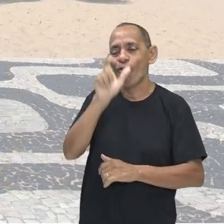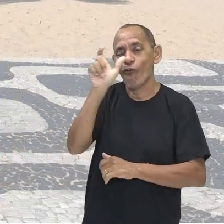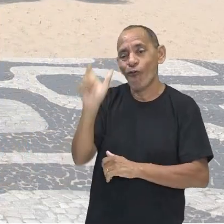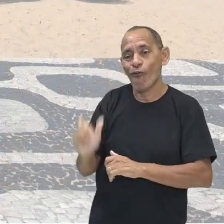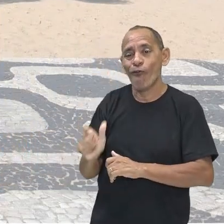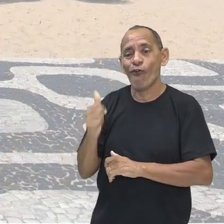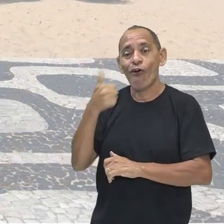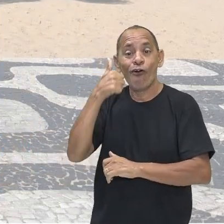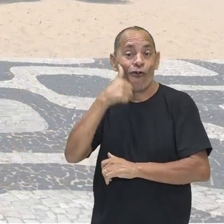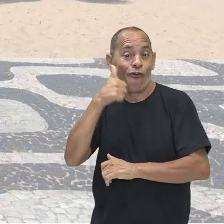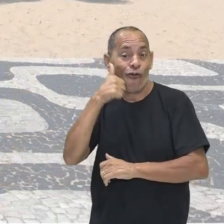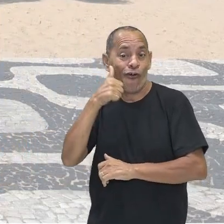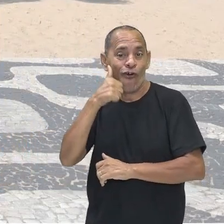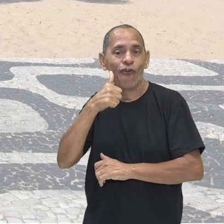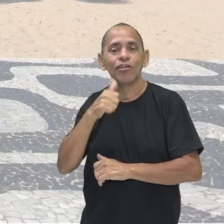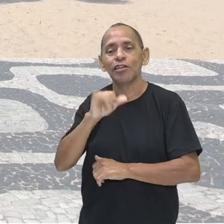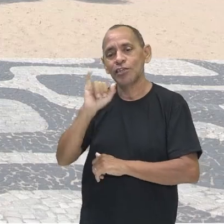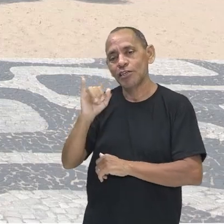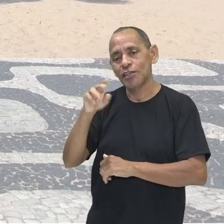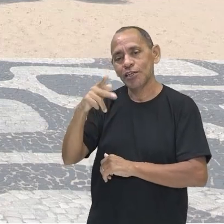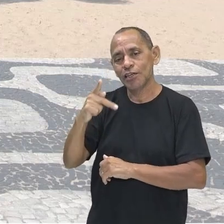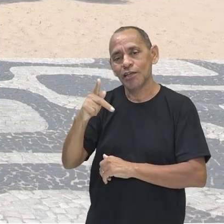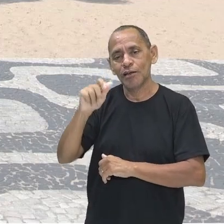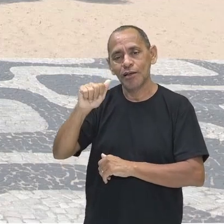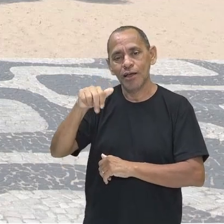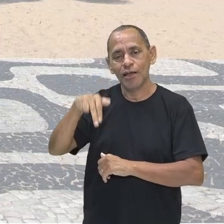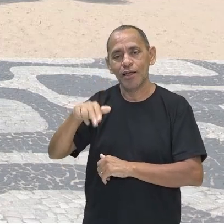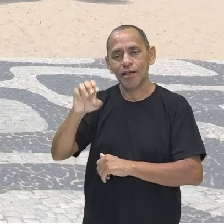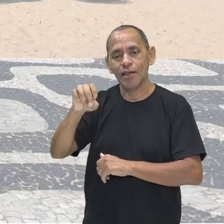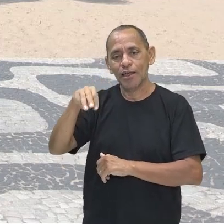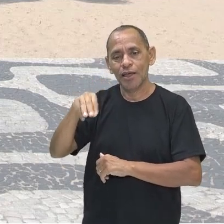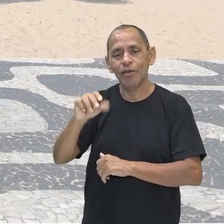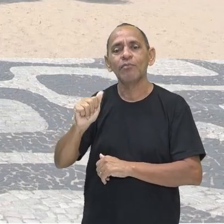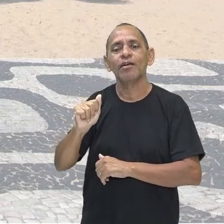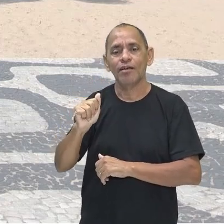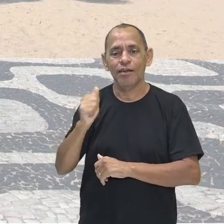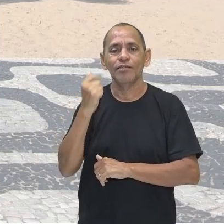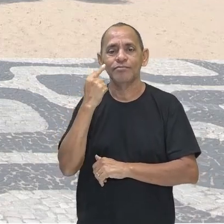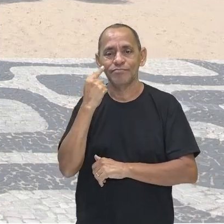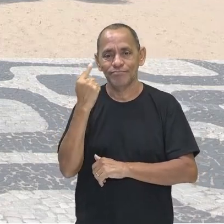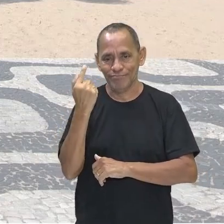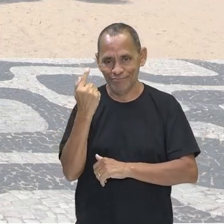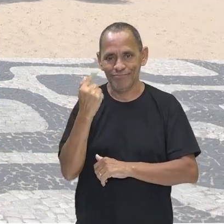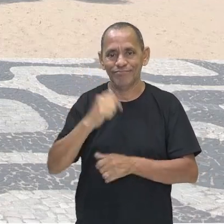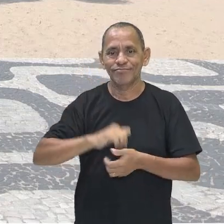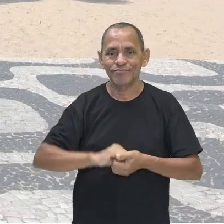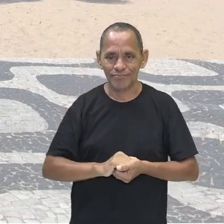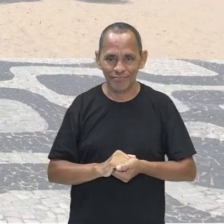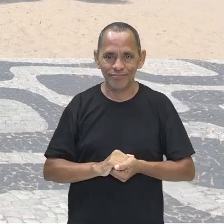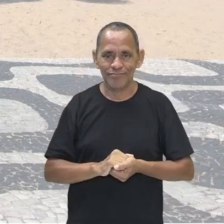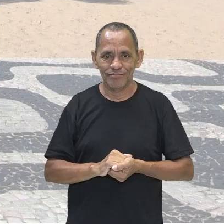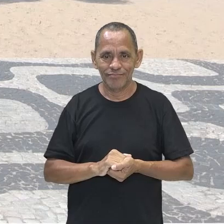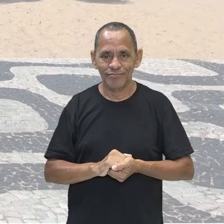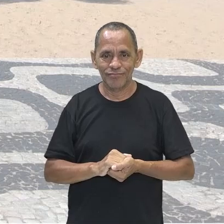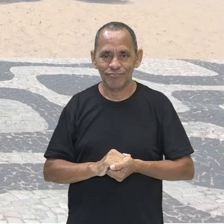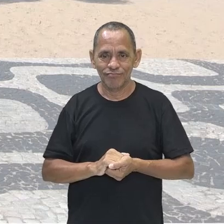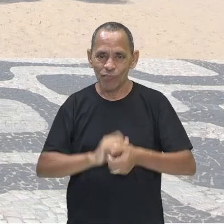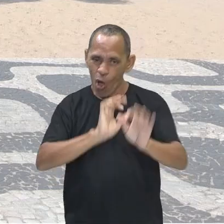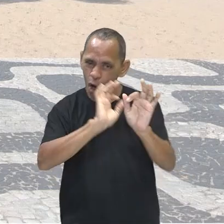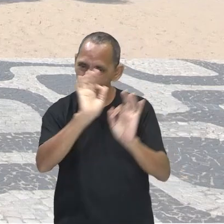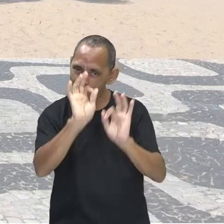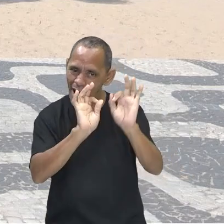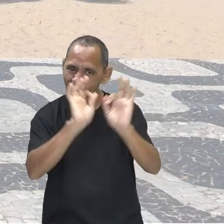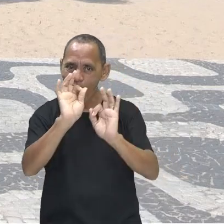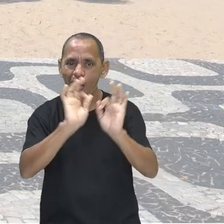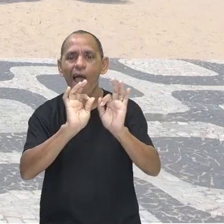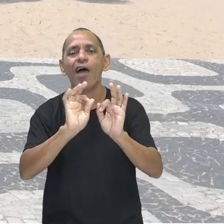vocês a nossa Garota de Ipanema, tá? Isso aí, estilizado, a Garota de Ipanema, né?